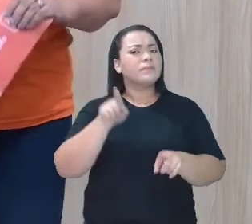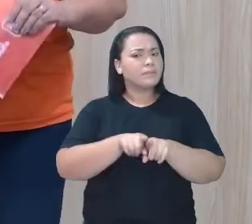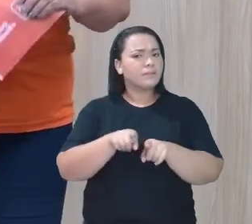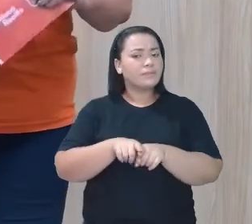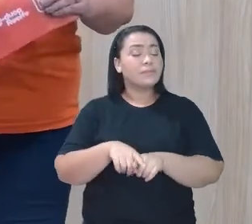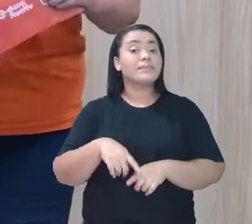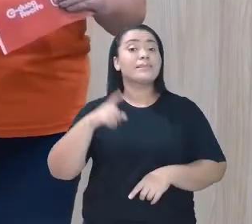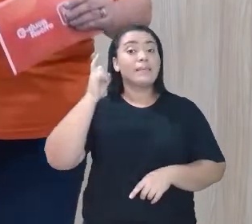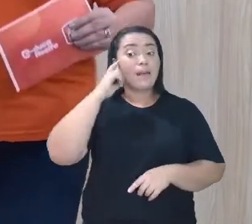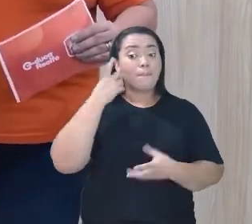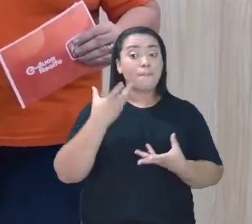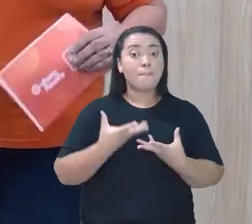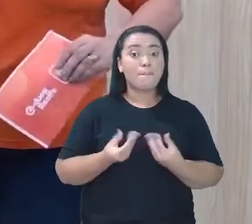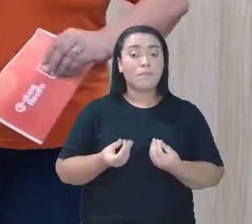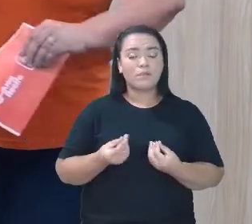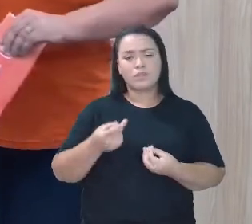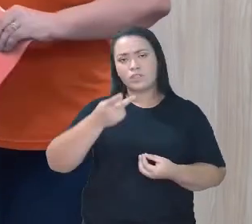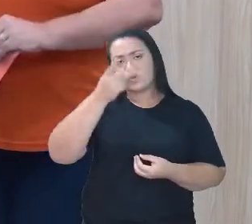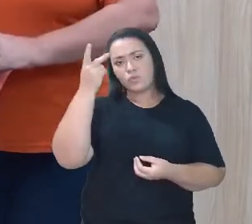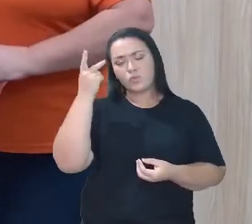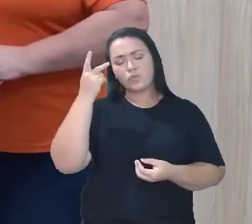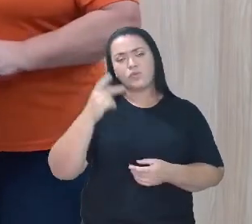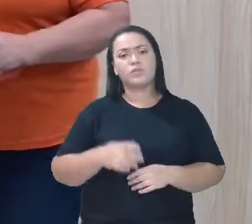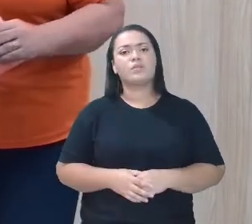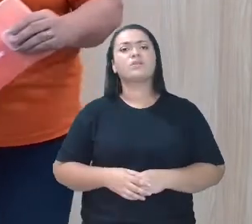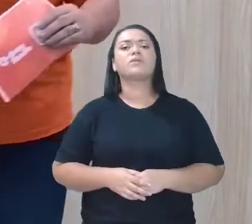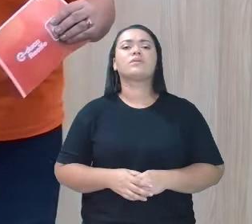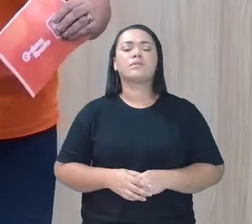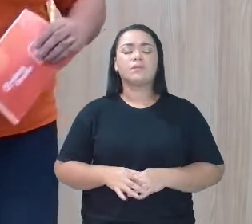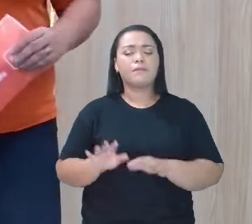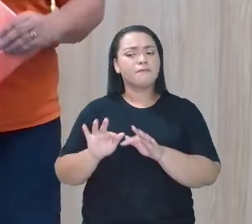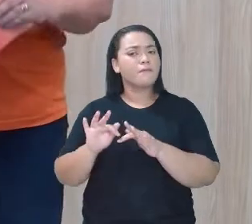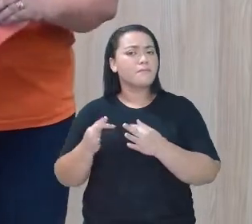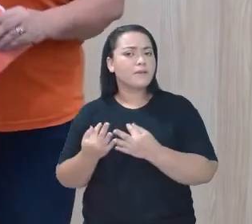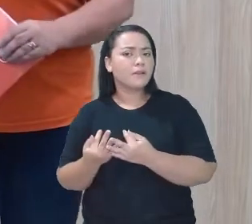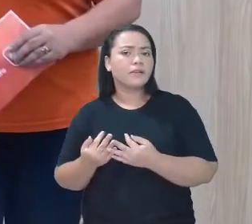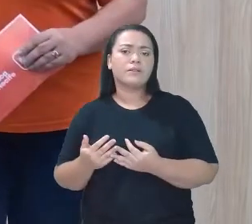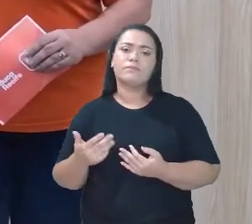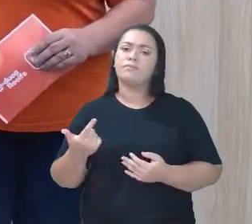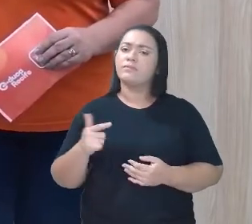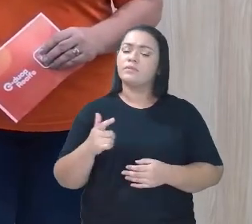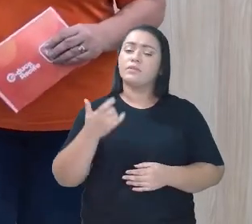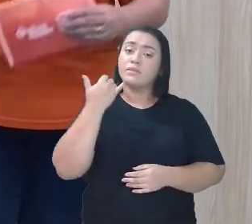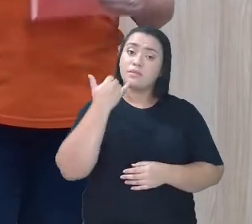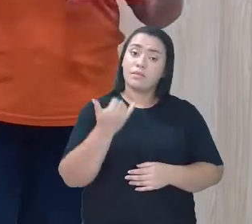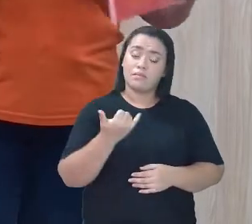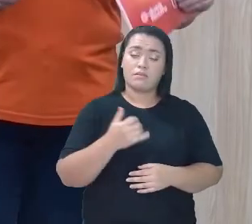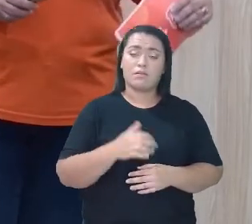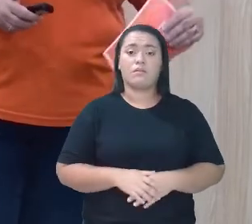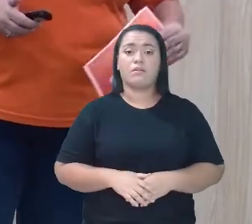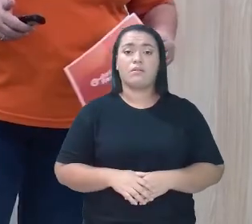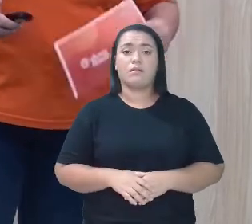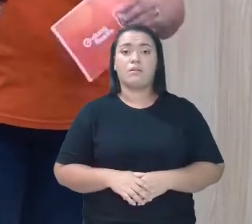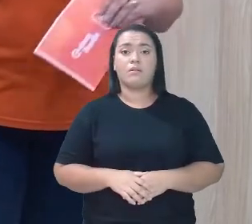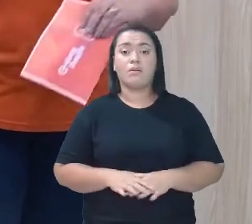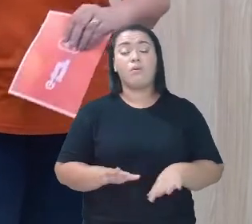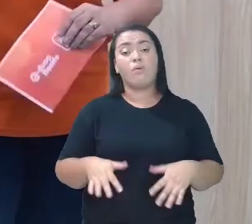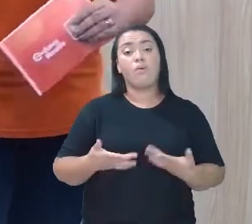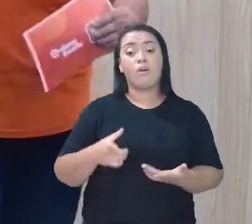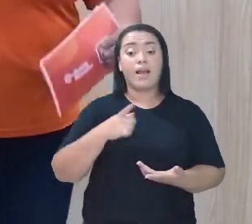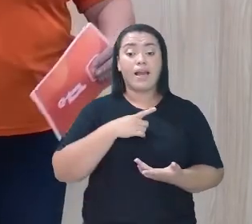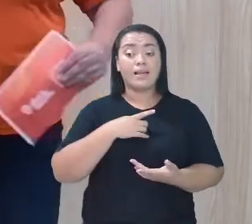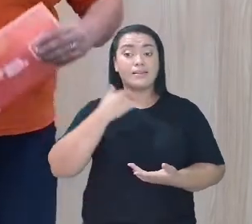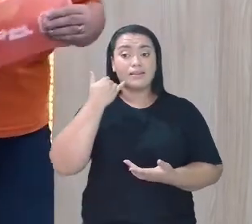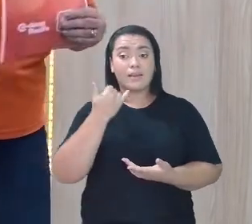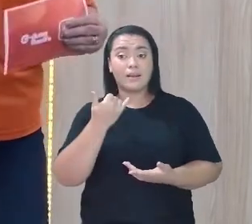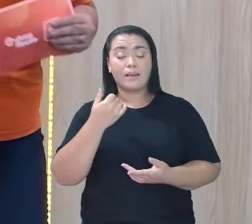A gente sabe que muita gente tem, mas tem também muitas famílias que não estão com celular, que não tem, às vezes tem um